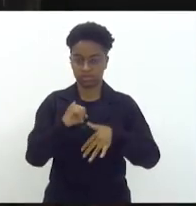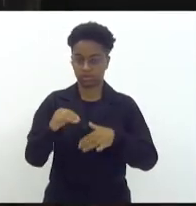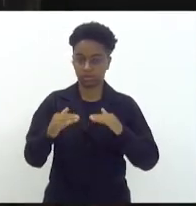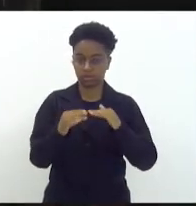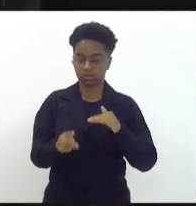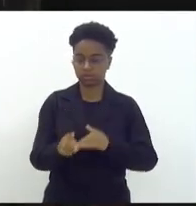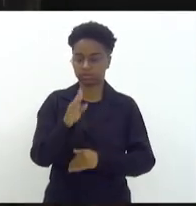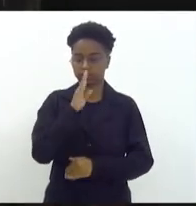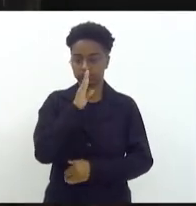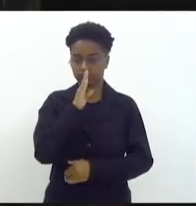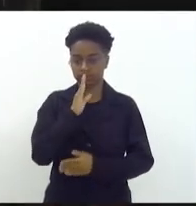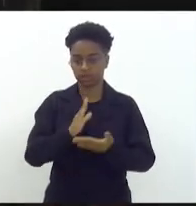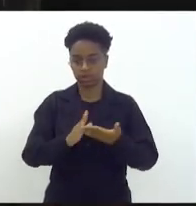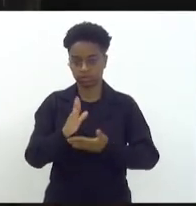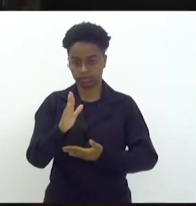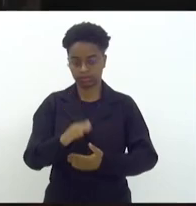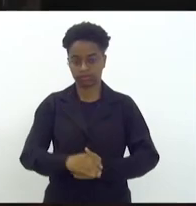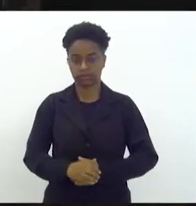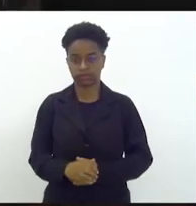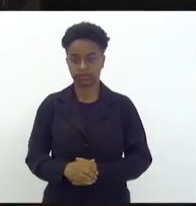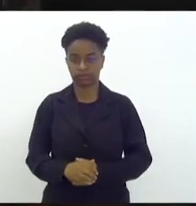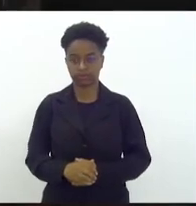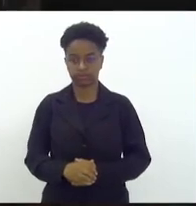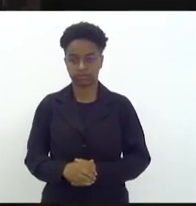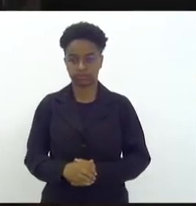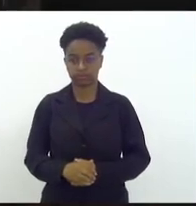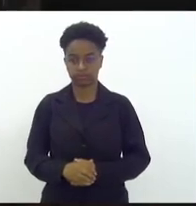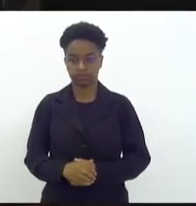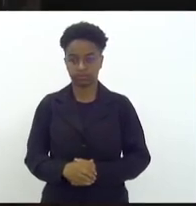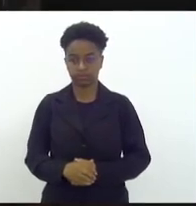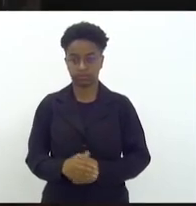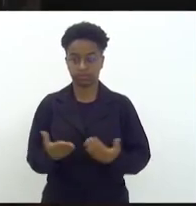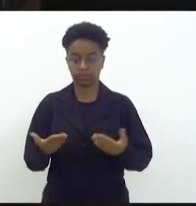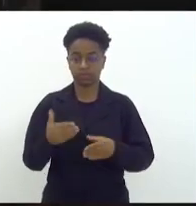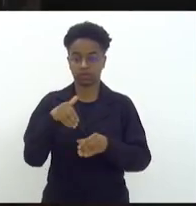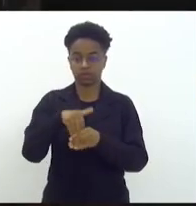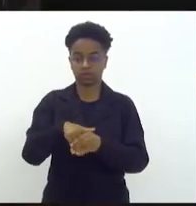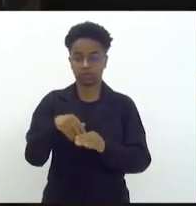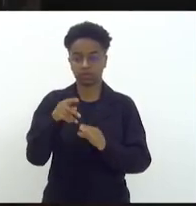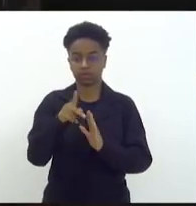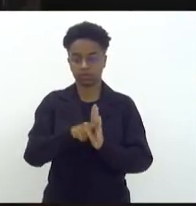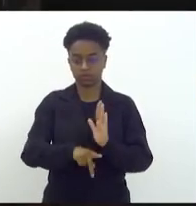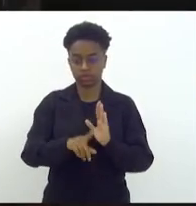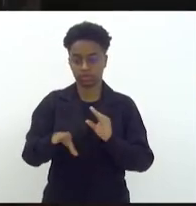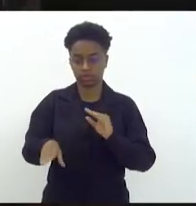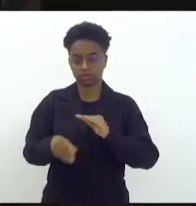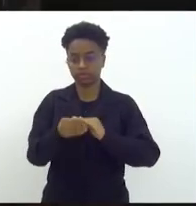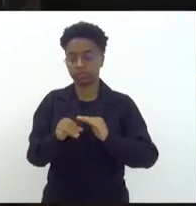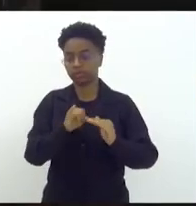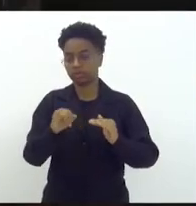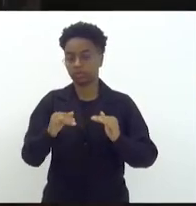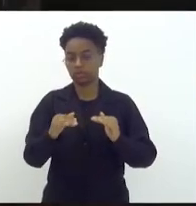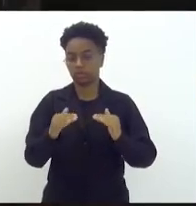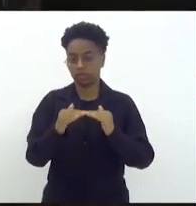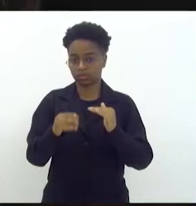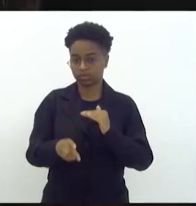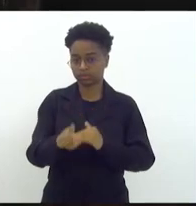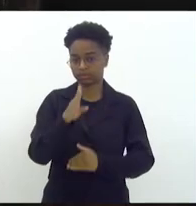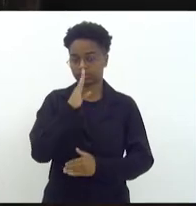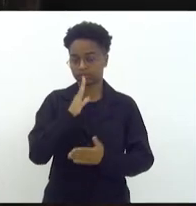e permaneçam como estão. Aprovado. Em votação, o projeto assim emendado. Senhores que aprovam e permaneçam como estão.